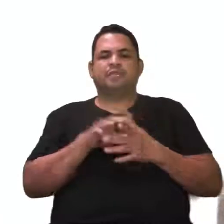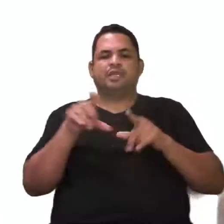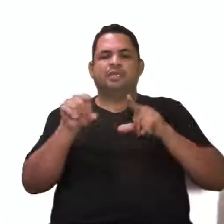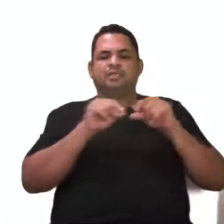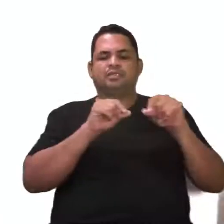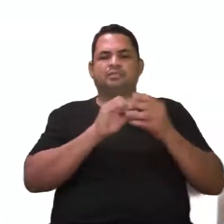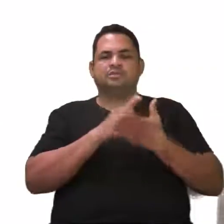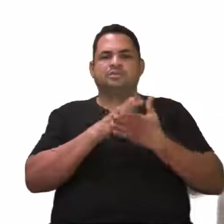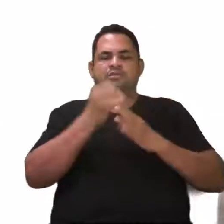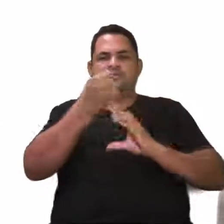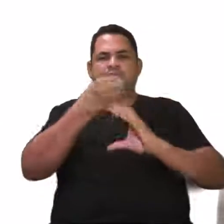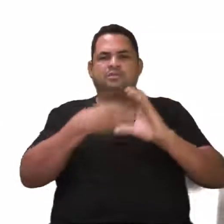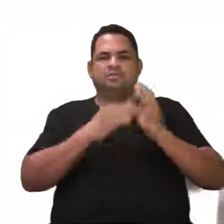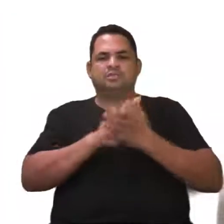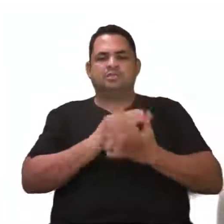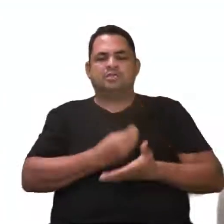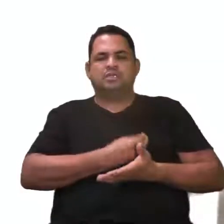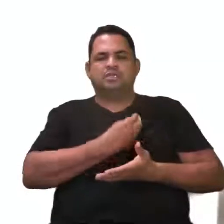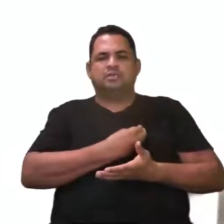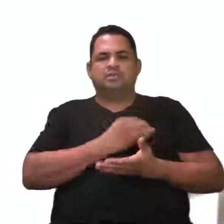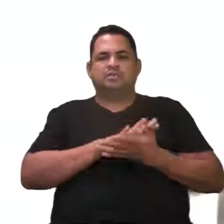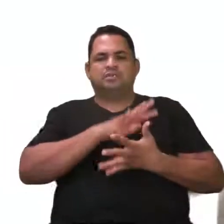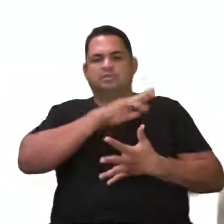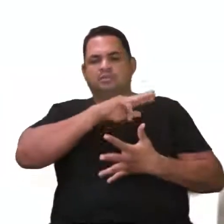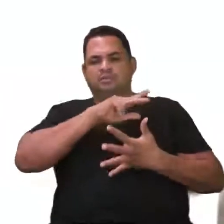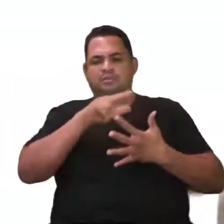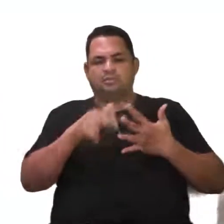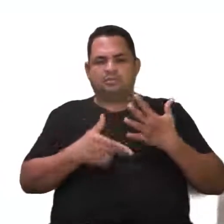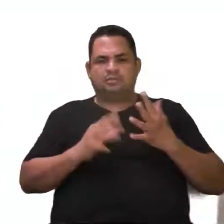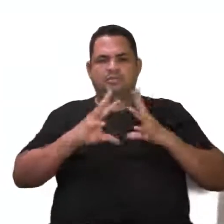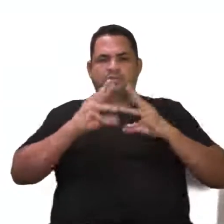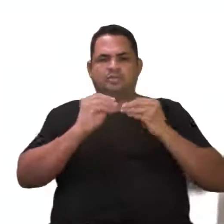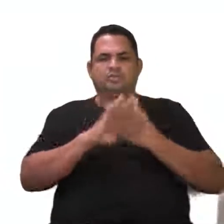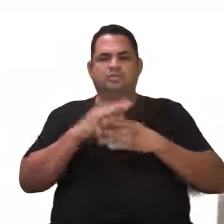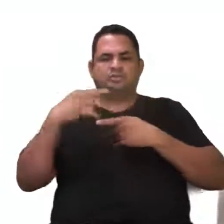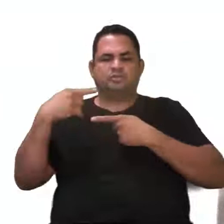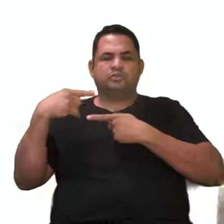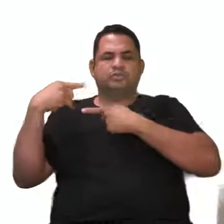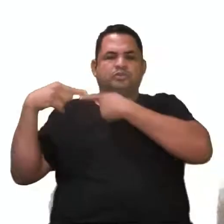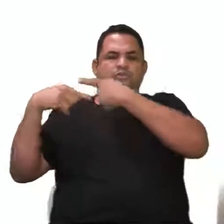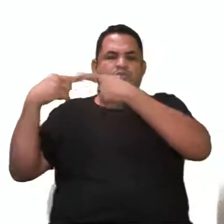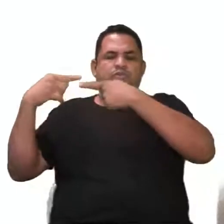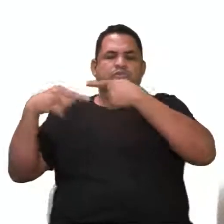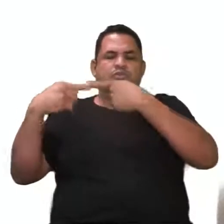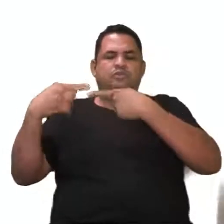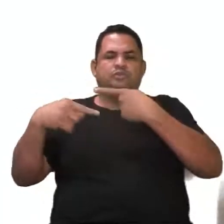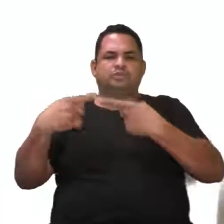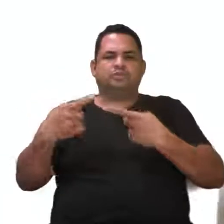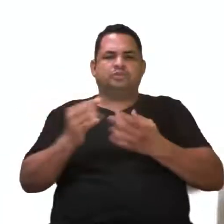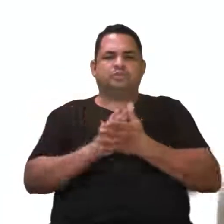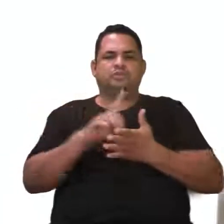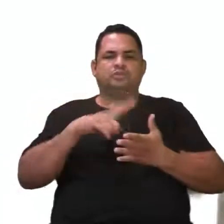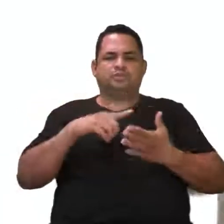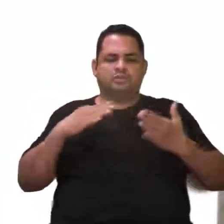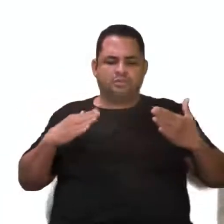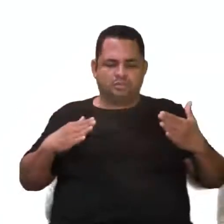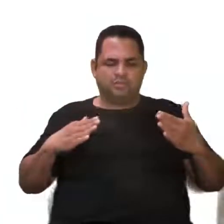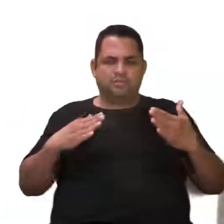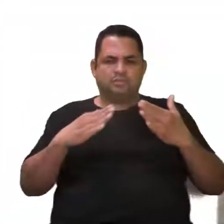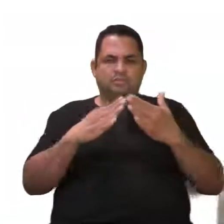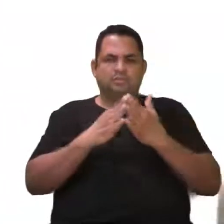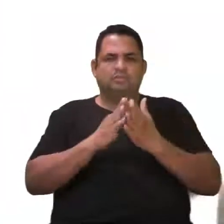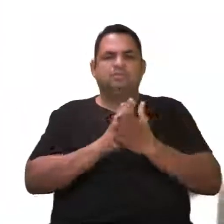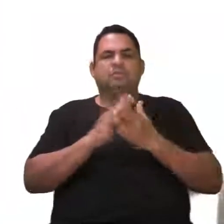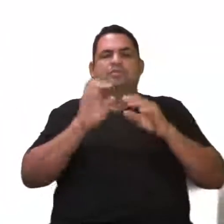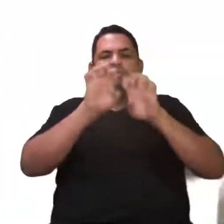selecionada a característica que vai favorecer a sobrevivência dessa espécie. E agora todos os descendentes vão estar convergindo, vão ter essa mesma forma